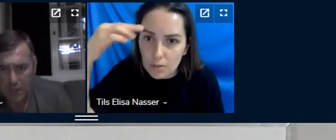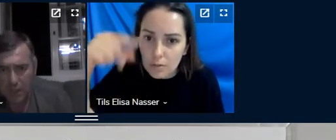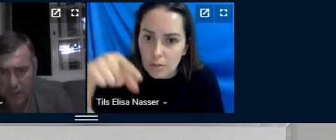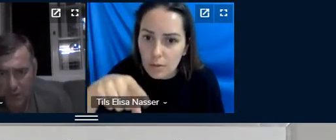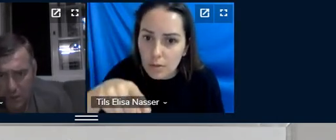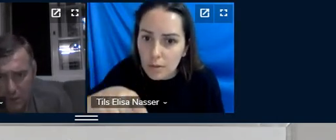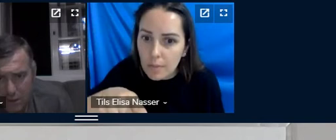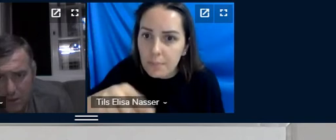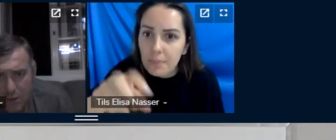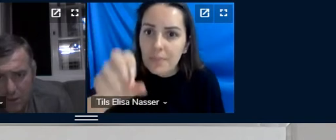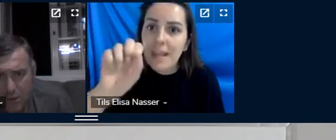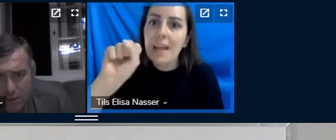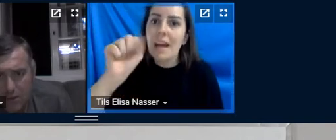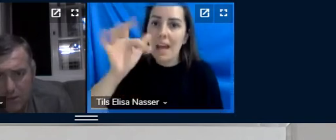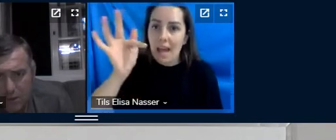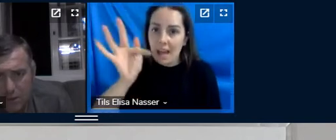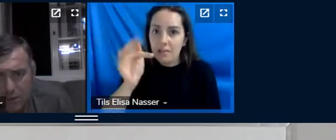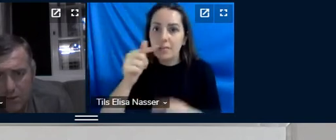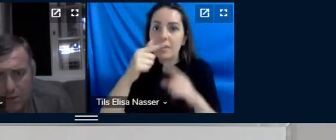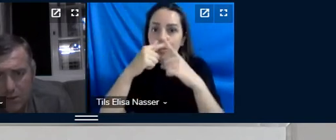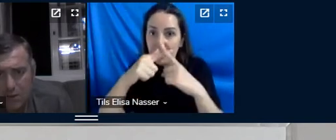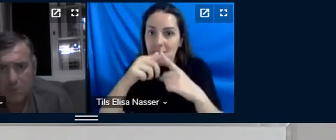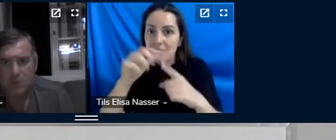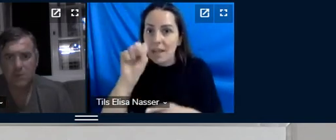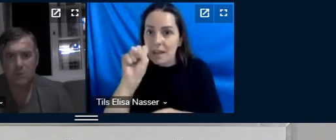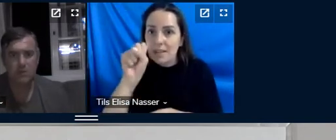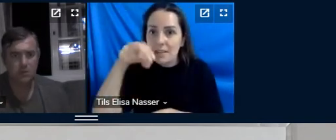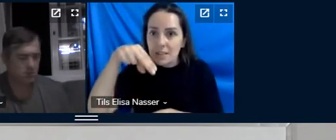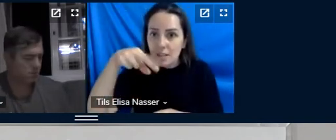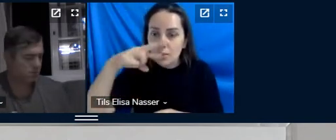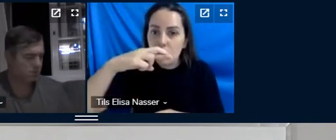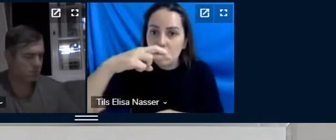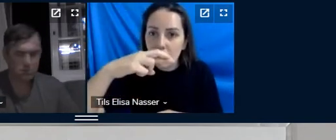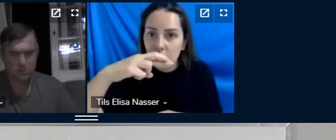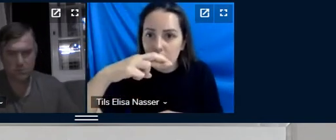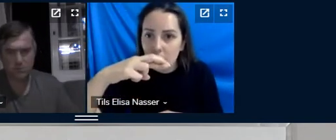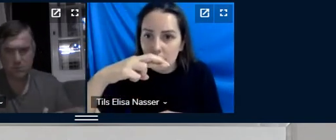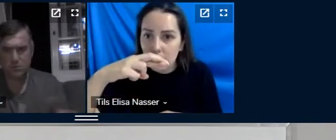vezes seno de alfa, igual a FY.